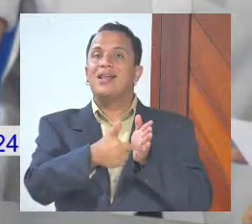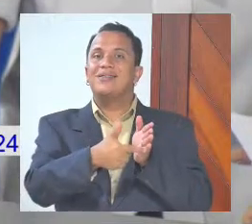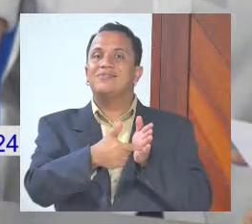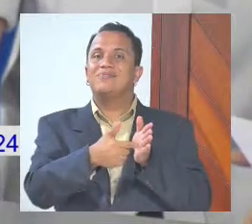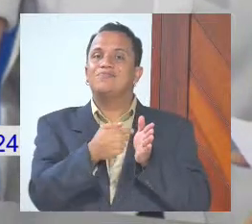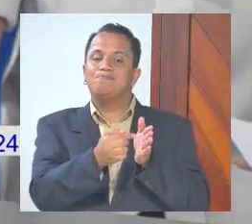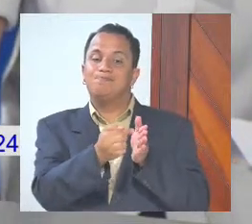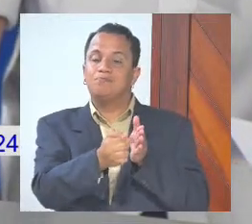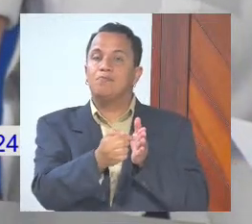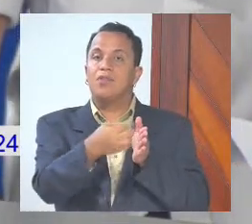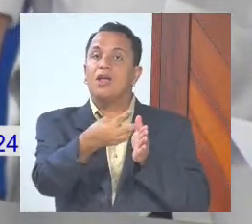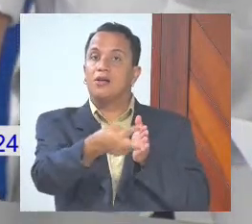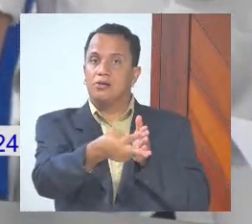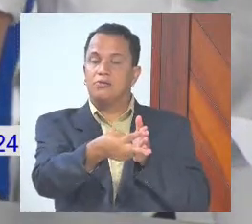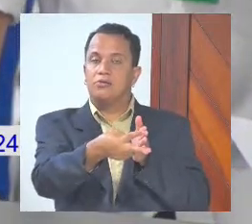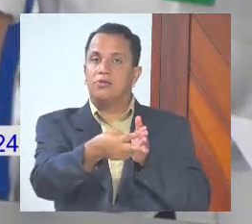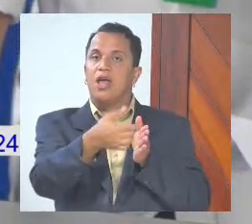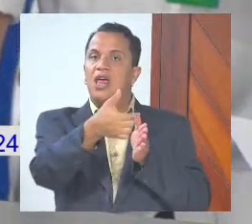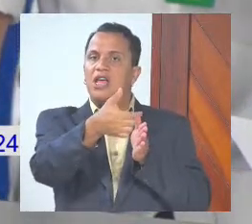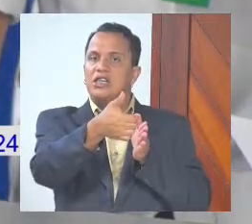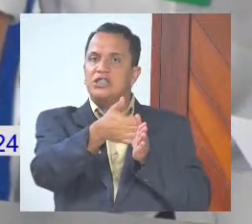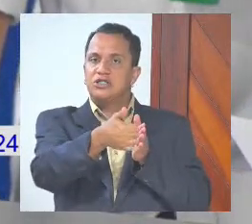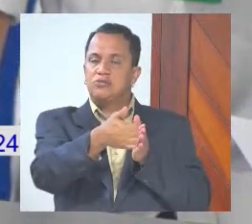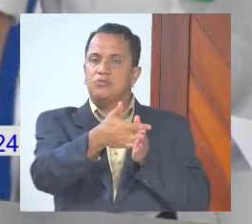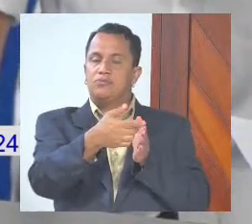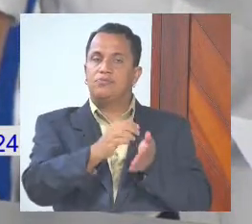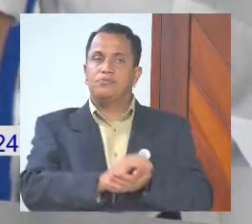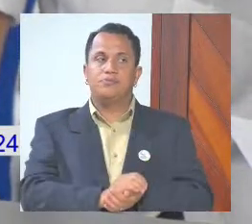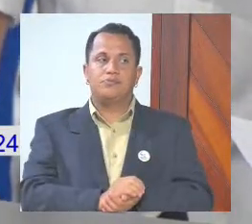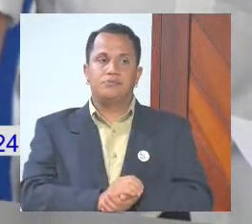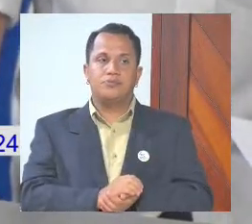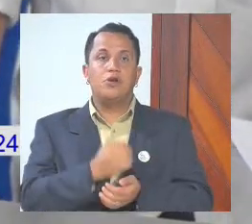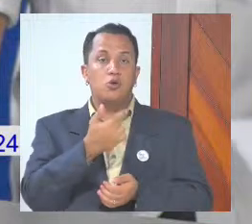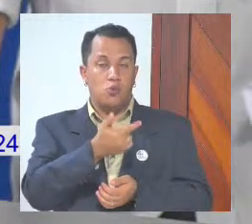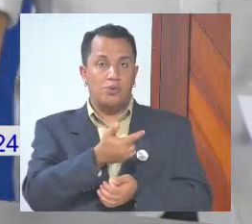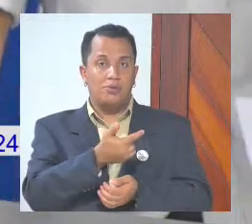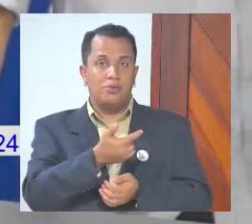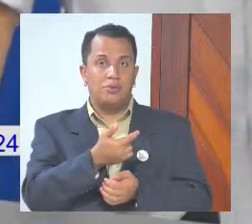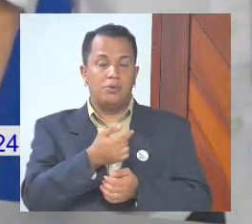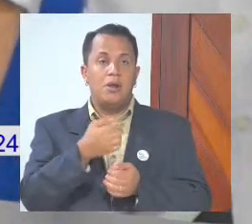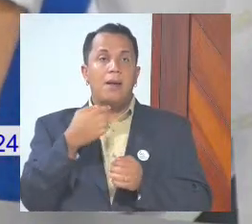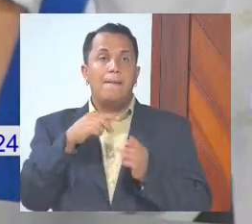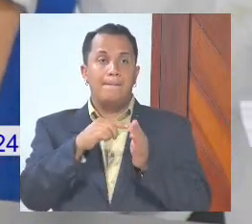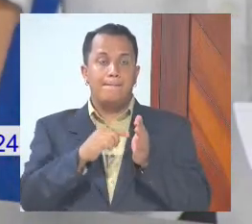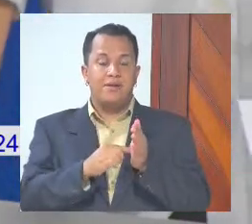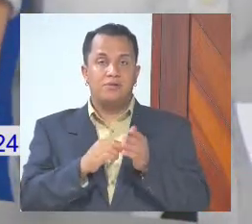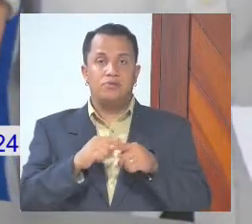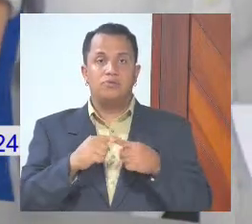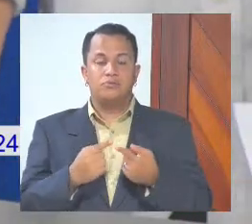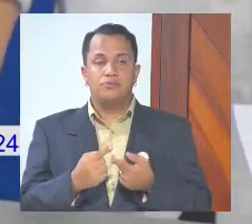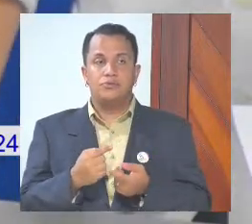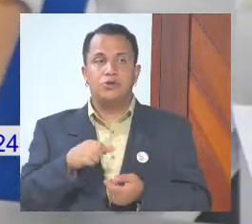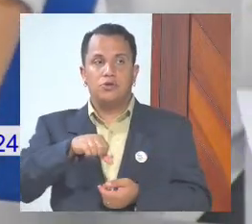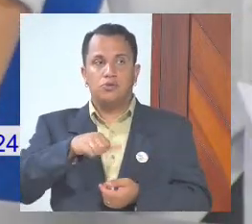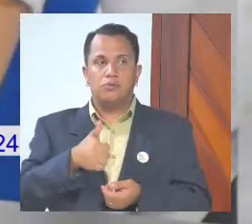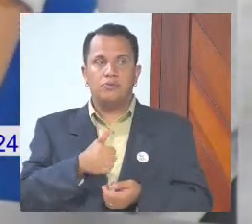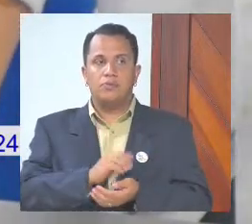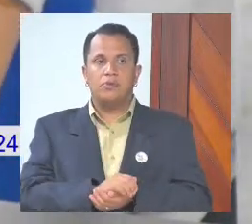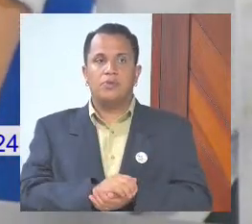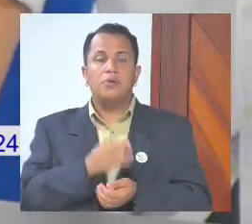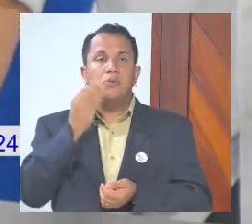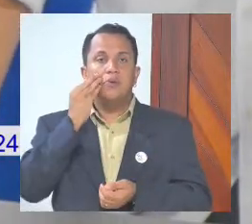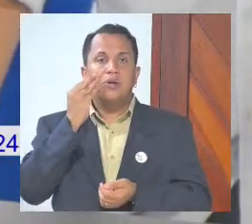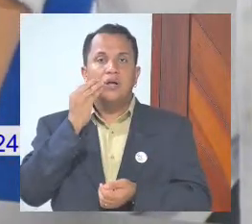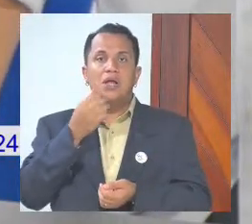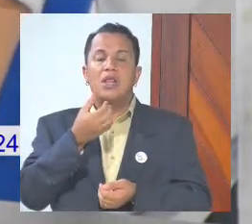parágrafo 3º do artigo 123, inciso 2, parágrafo 1º do artigo 91 da